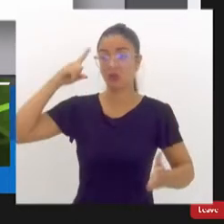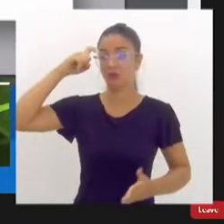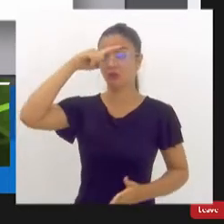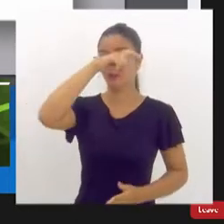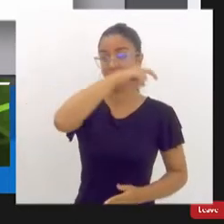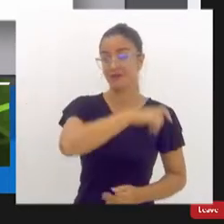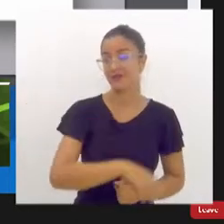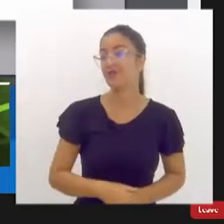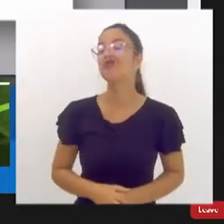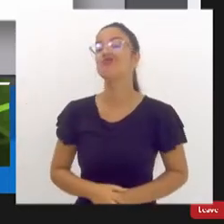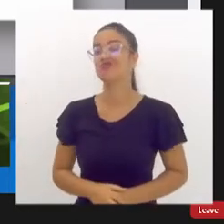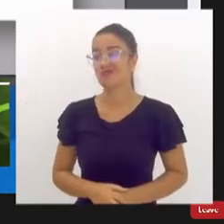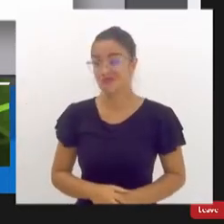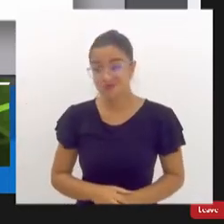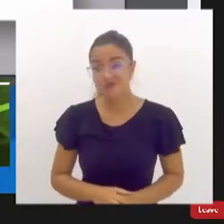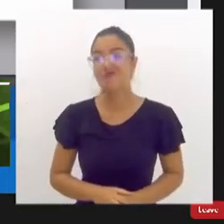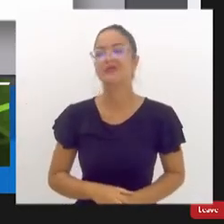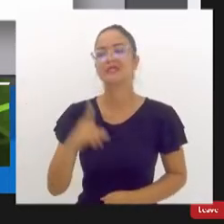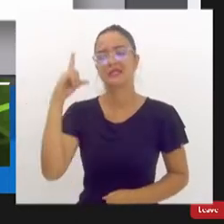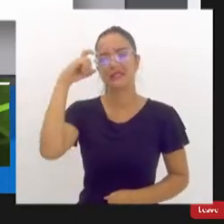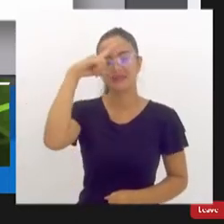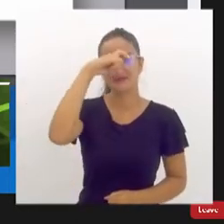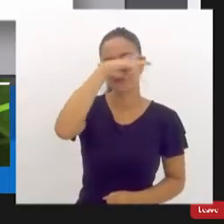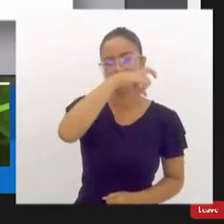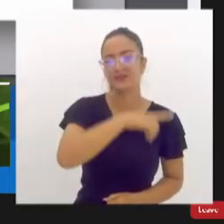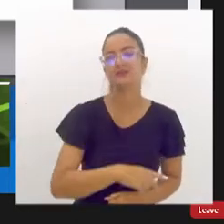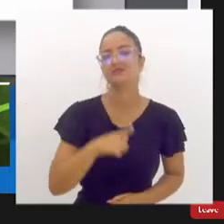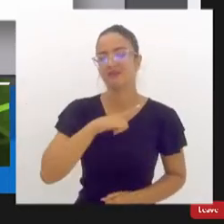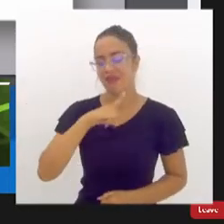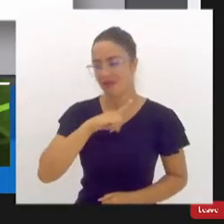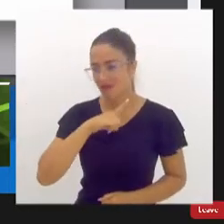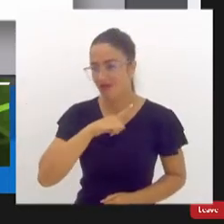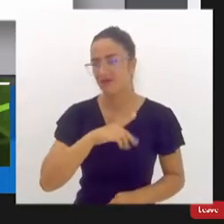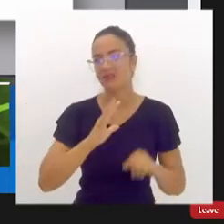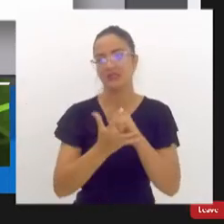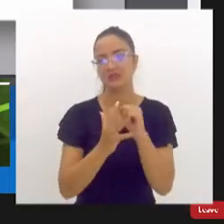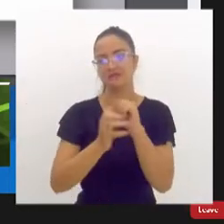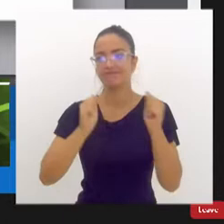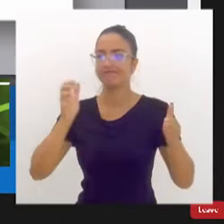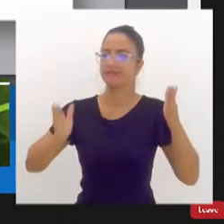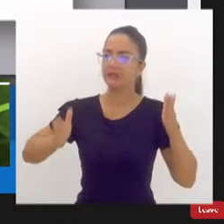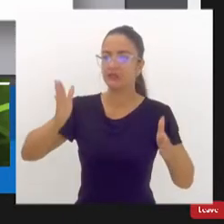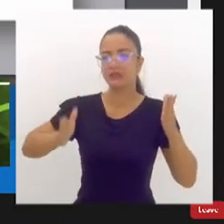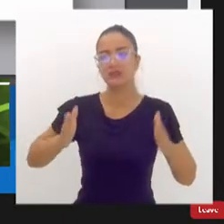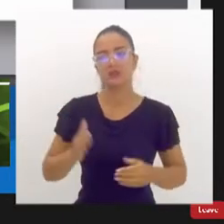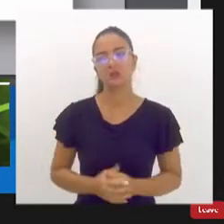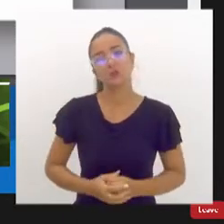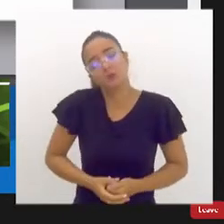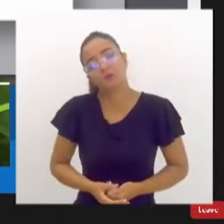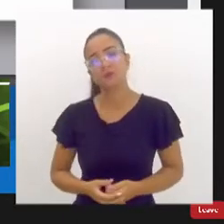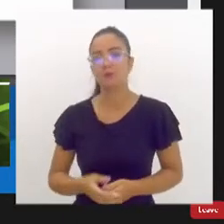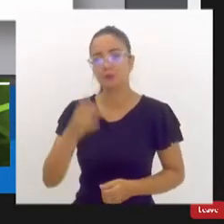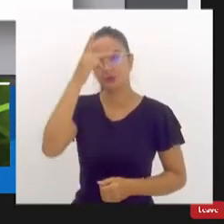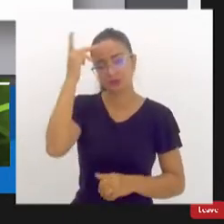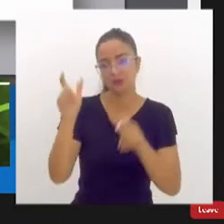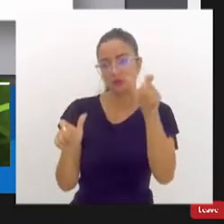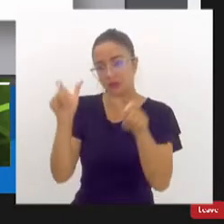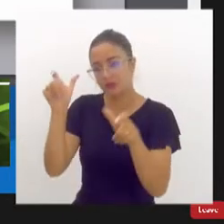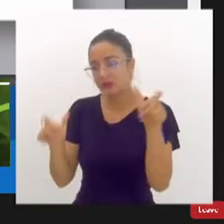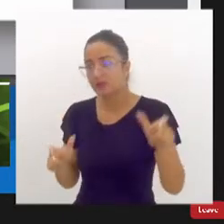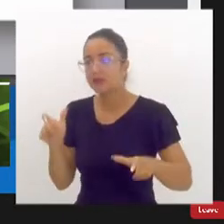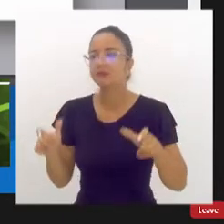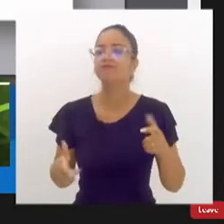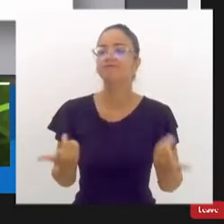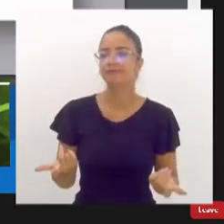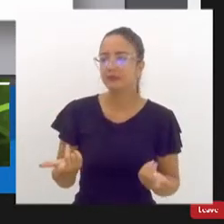a desestruturação, de uma certa maneira, que aconteceu nesse processo. Independente das pessoas ou não, o processo como se em